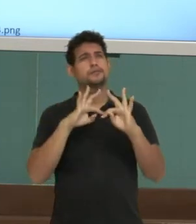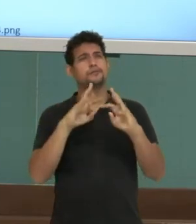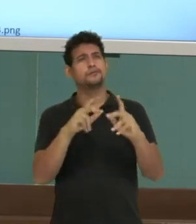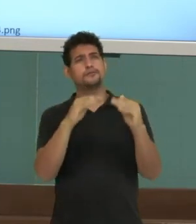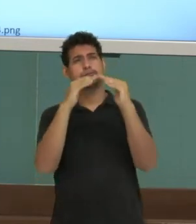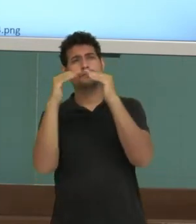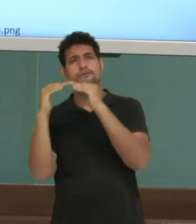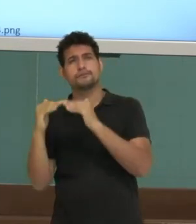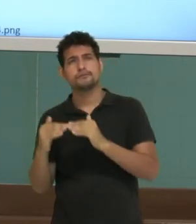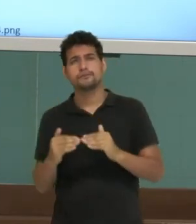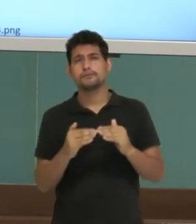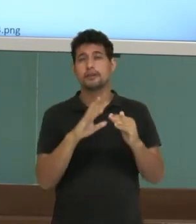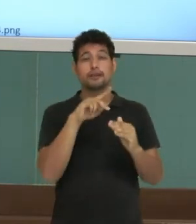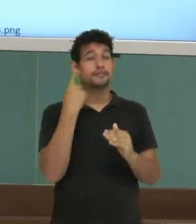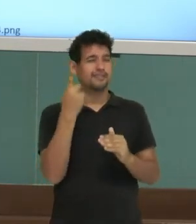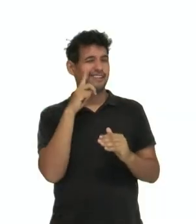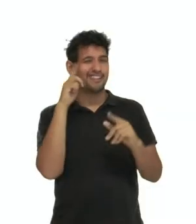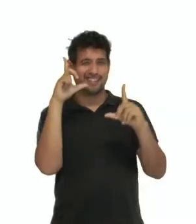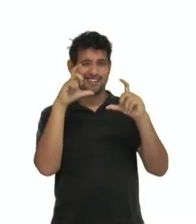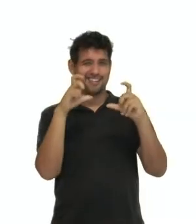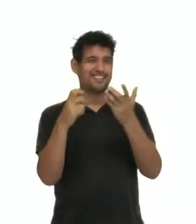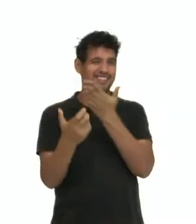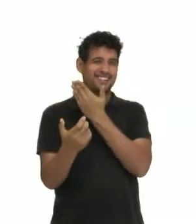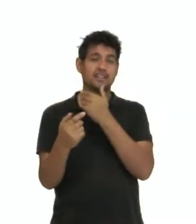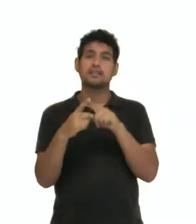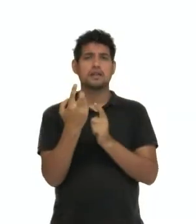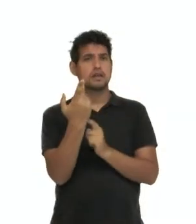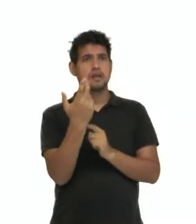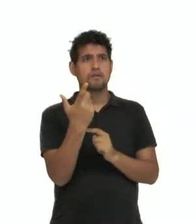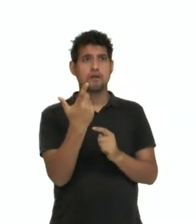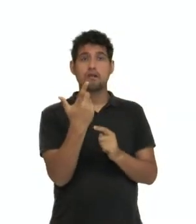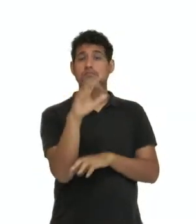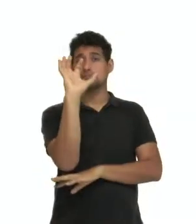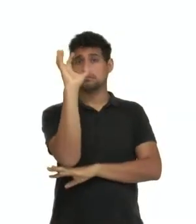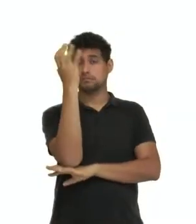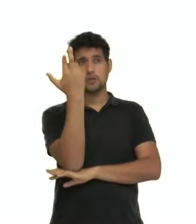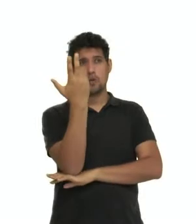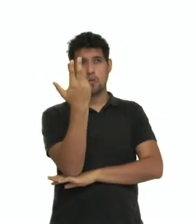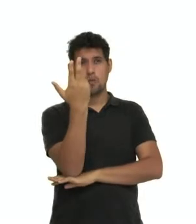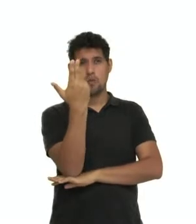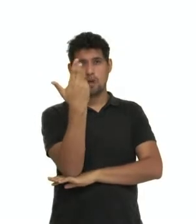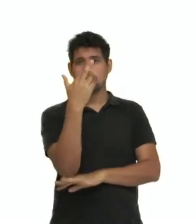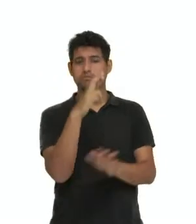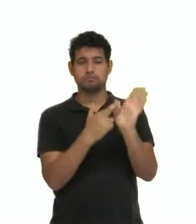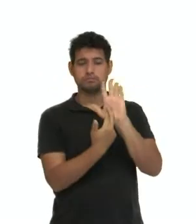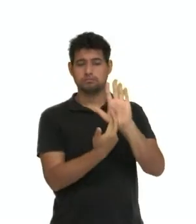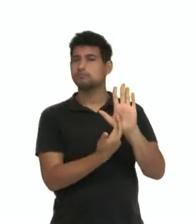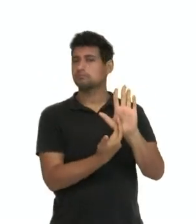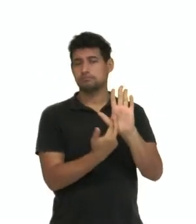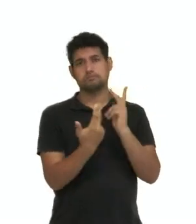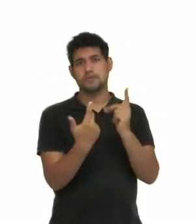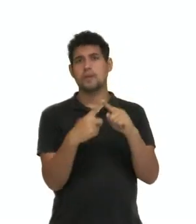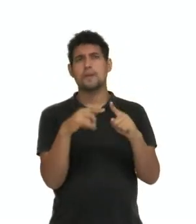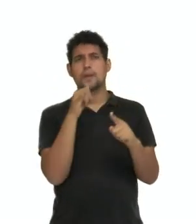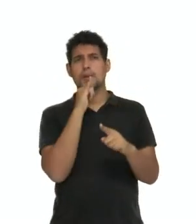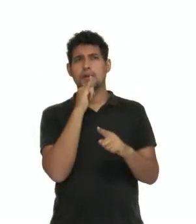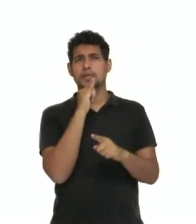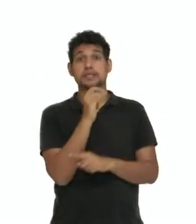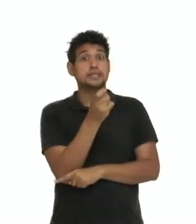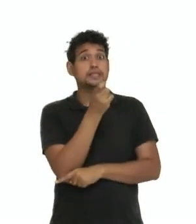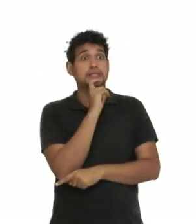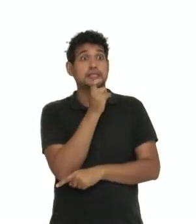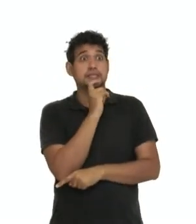com aquela imagem inicial. Então, nós temos a mesma árvore representando aquela situação. Reparem, no